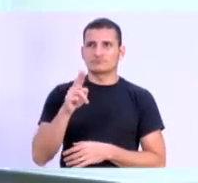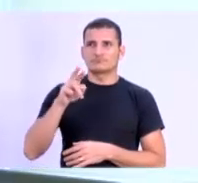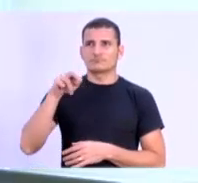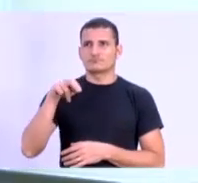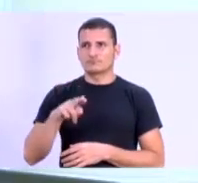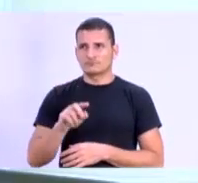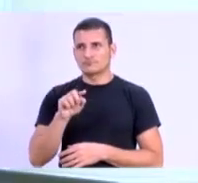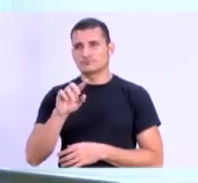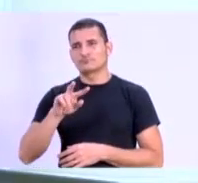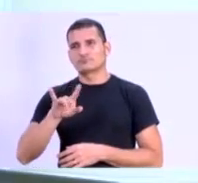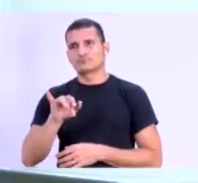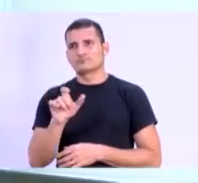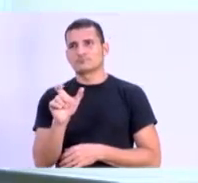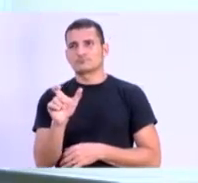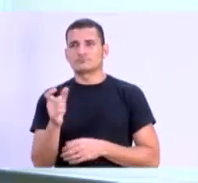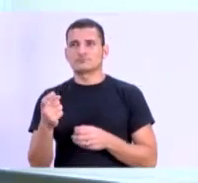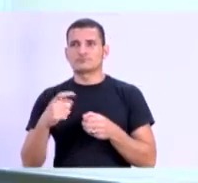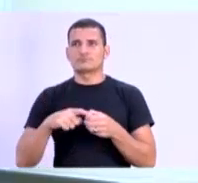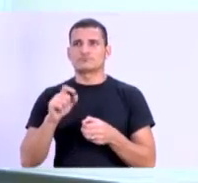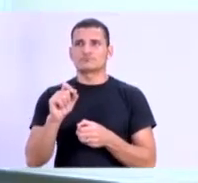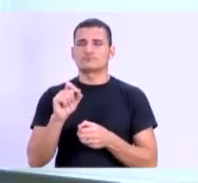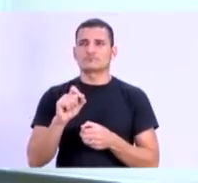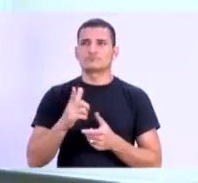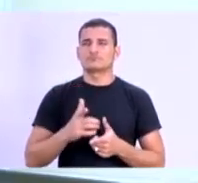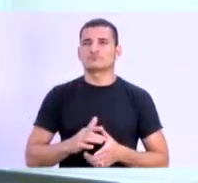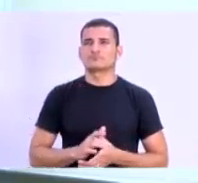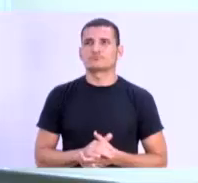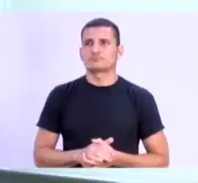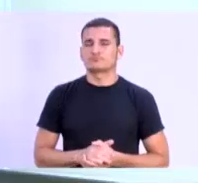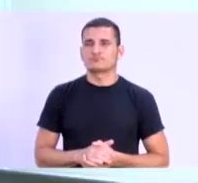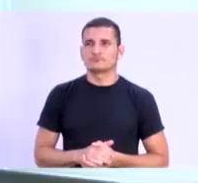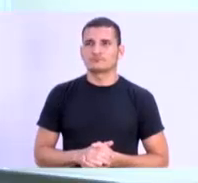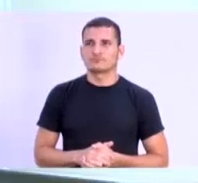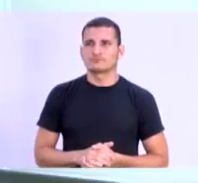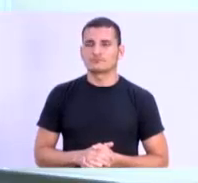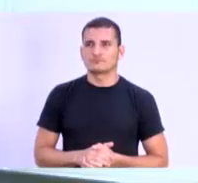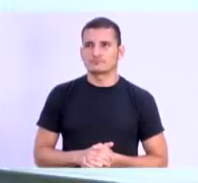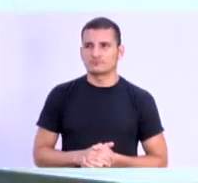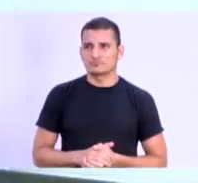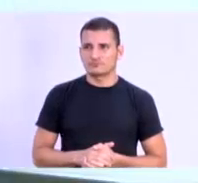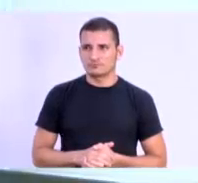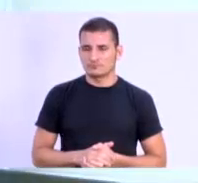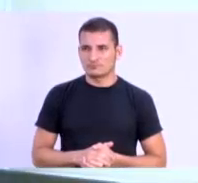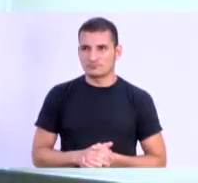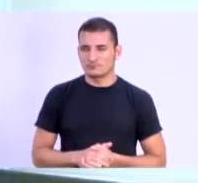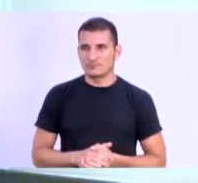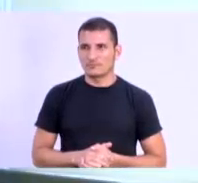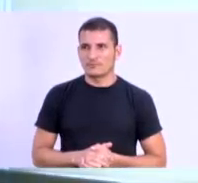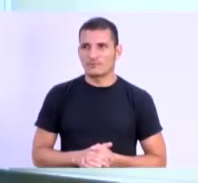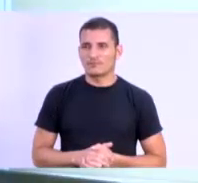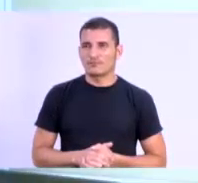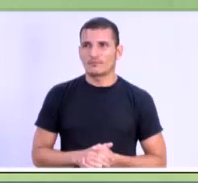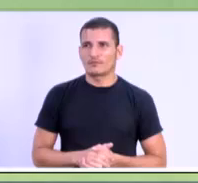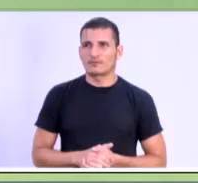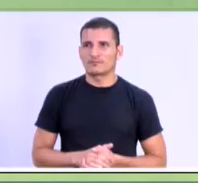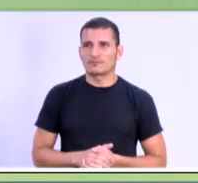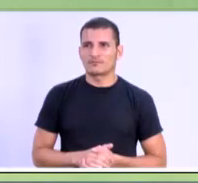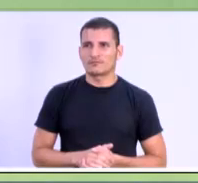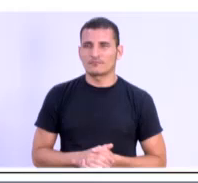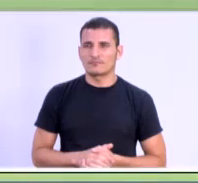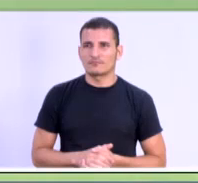comando return que vai definir o que vai ser retornado ao final da execução desse método. Então vamos lá, gente.